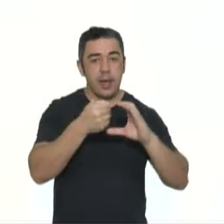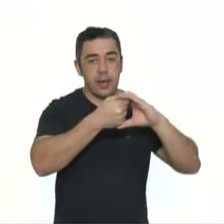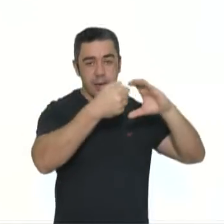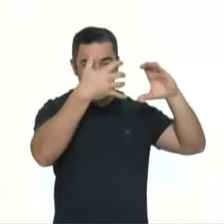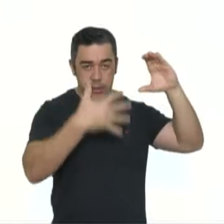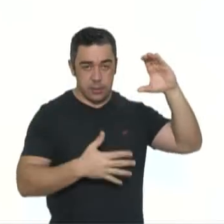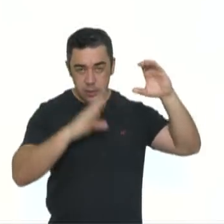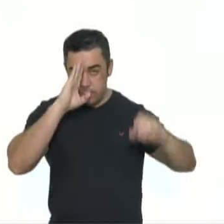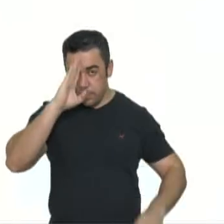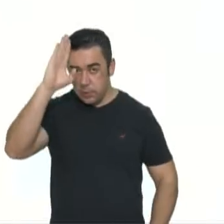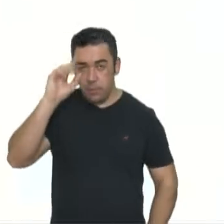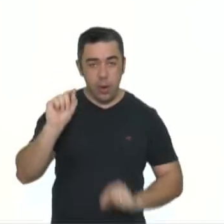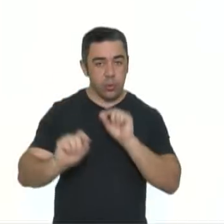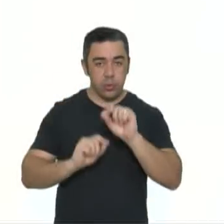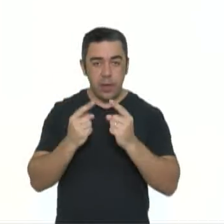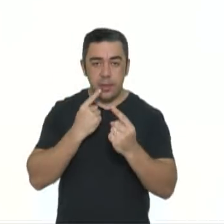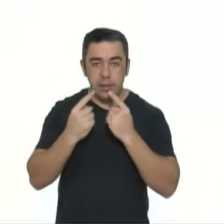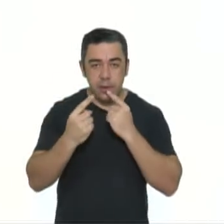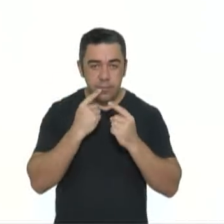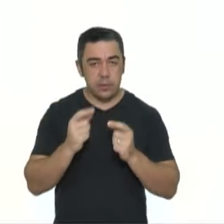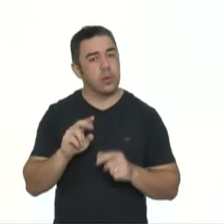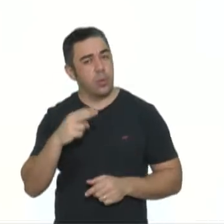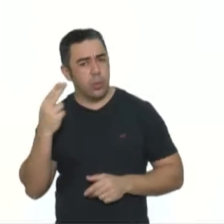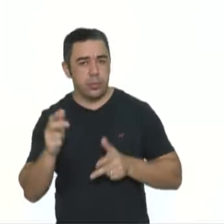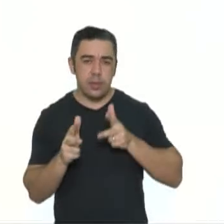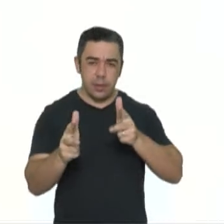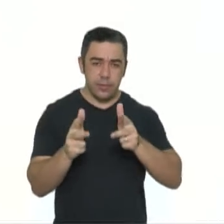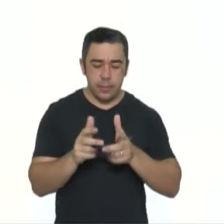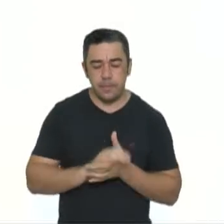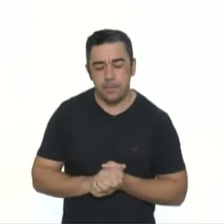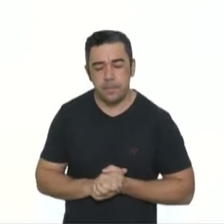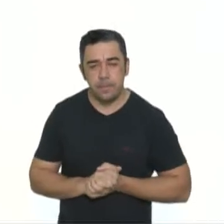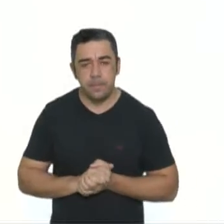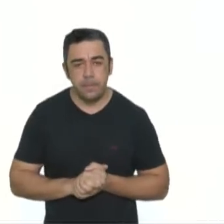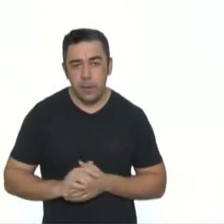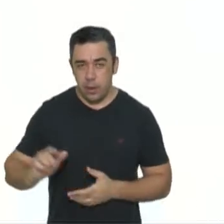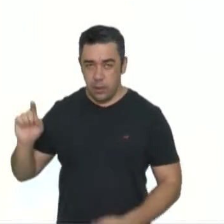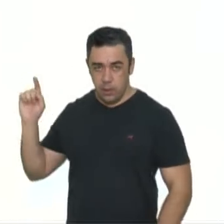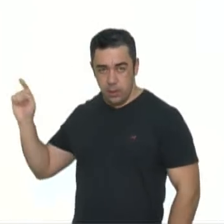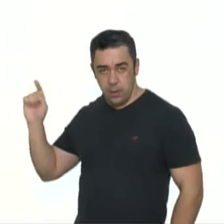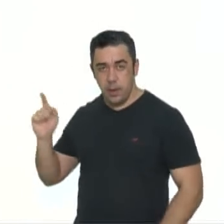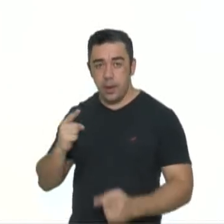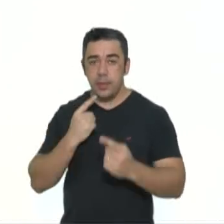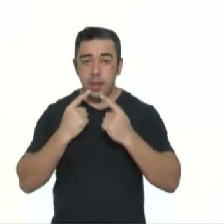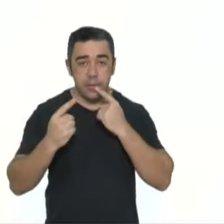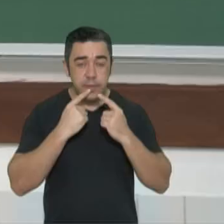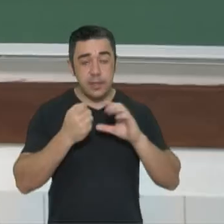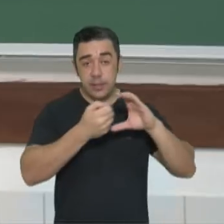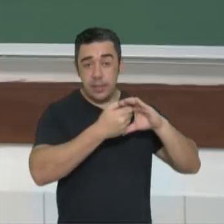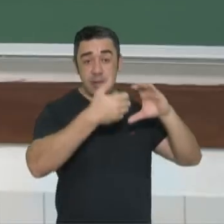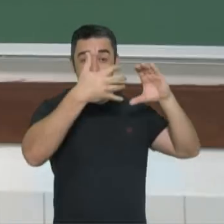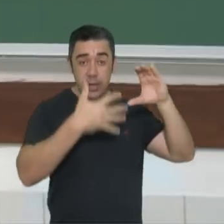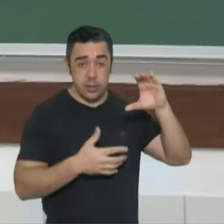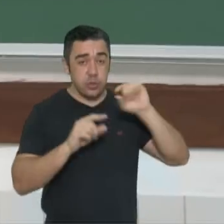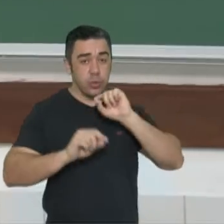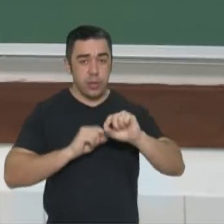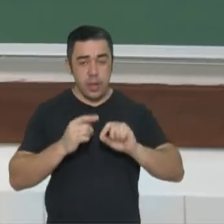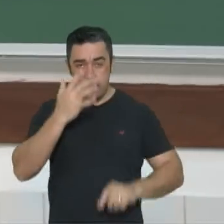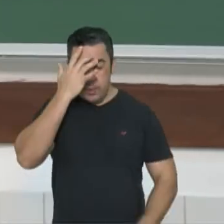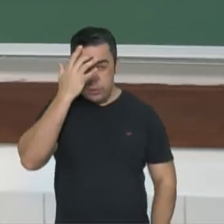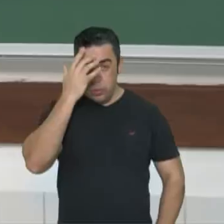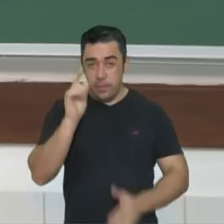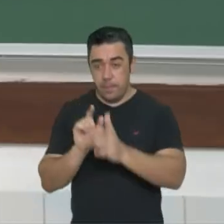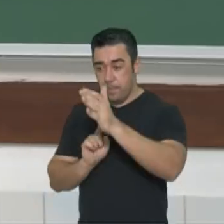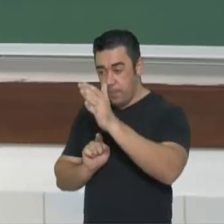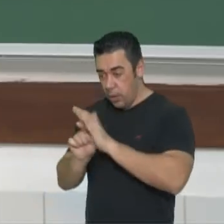principais da entrevista, ok? Então vamos aqui, ó. Então, a entrevista tem essa característica dos interlocutores, o